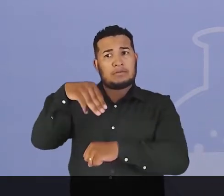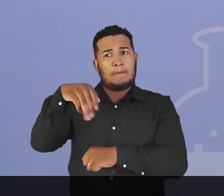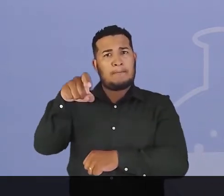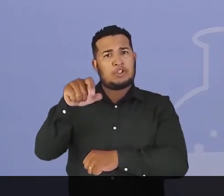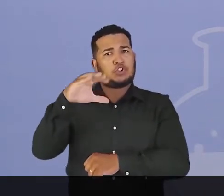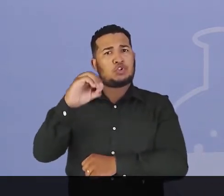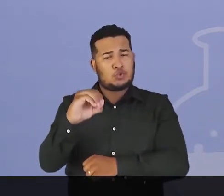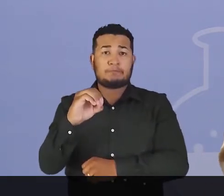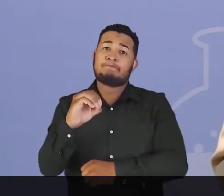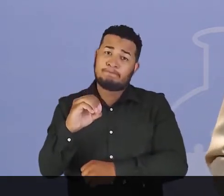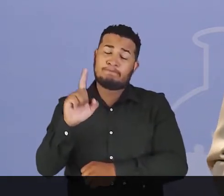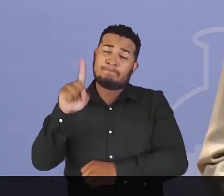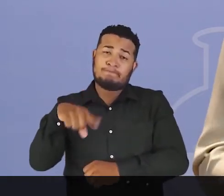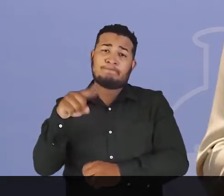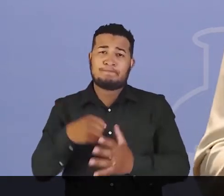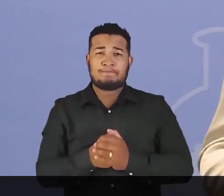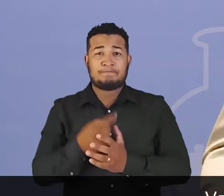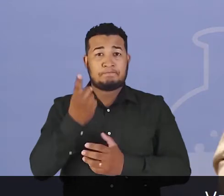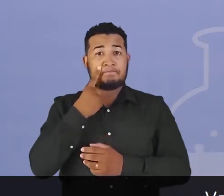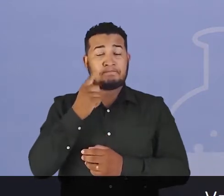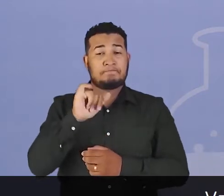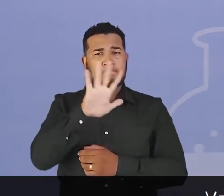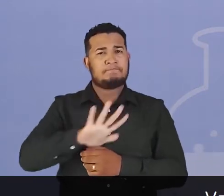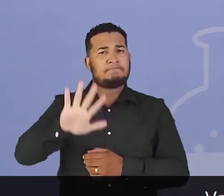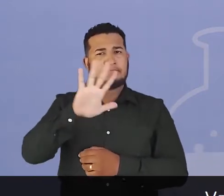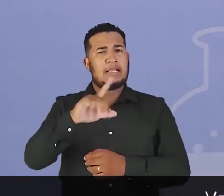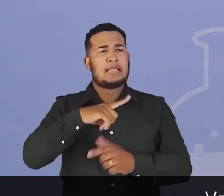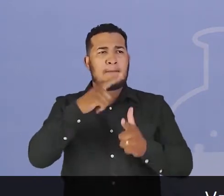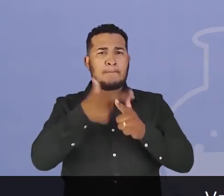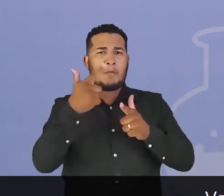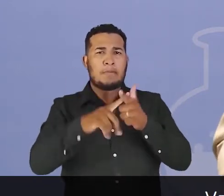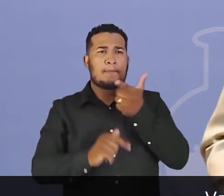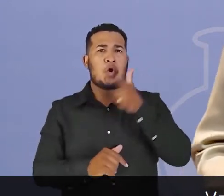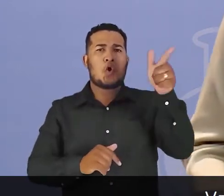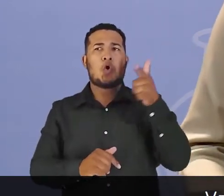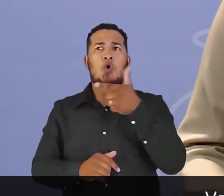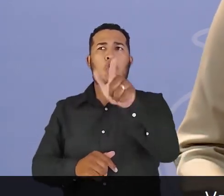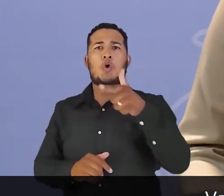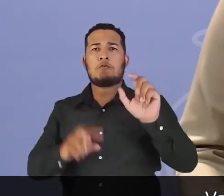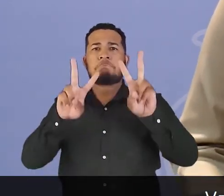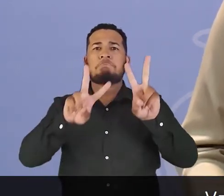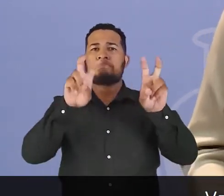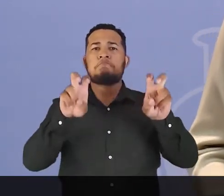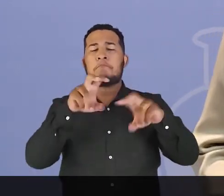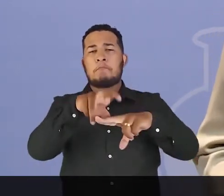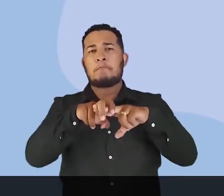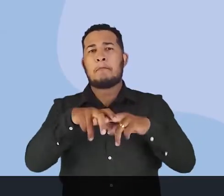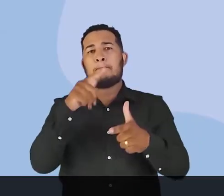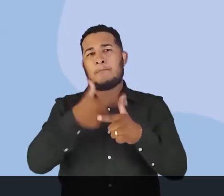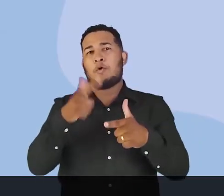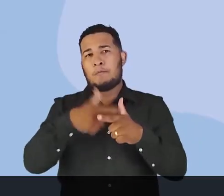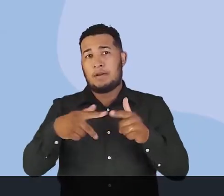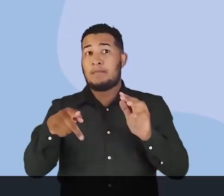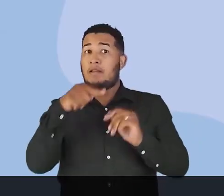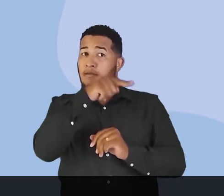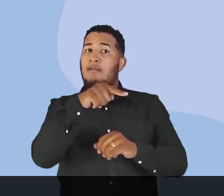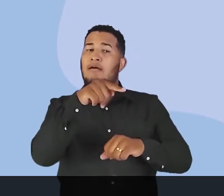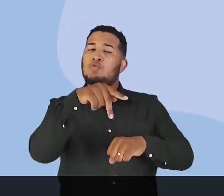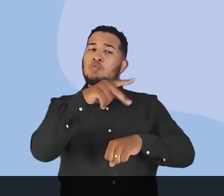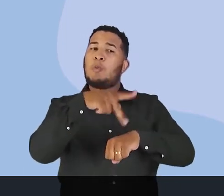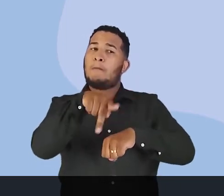foi um país, mas não foi só ele. Vamos comigo no slide a seguir para a gente ver outros problemas relacionados a essa